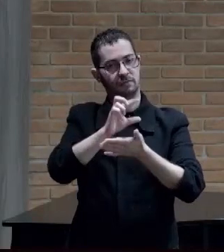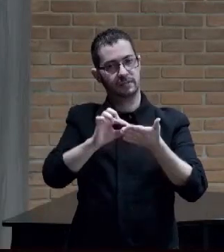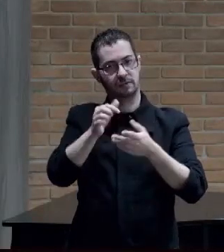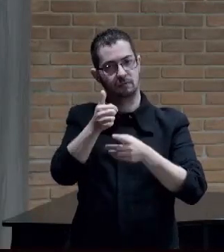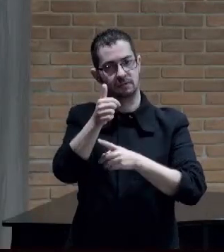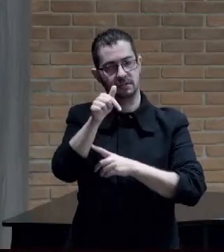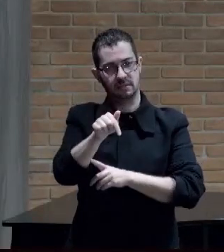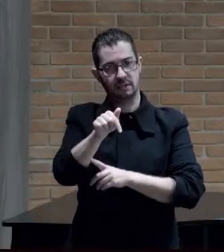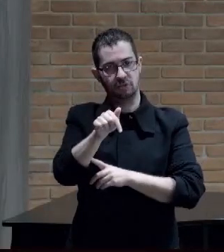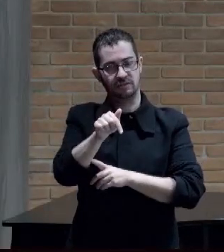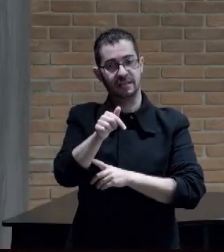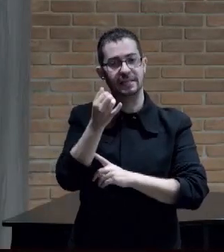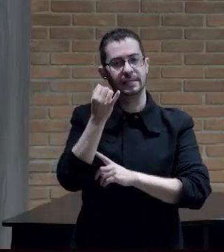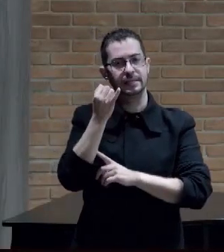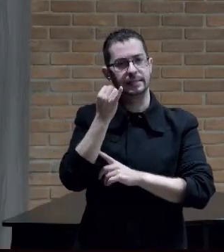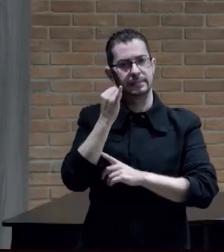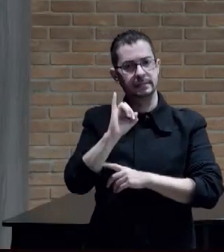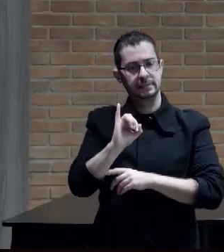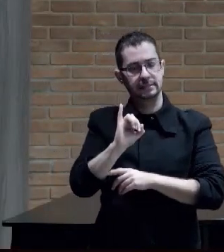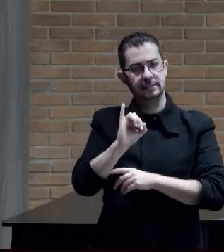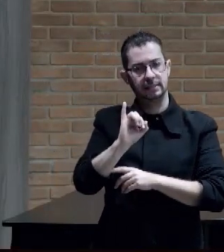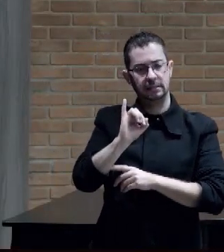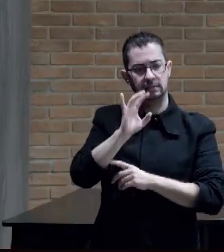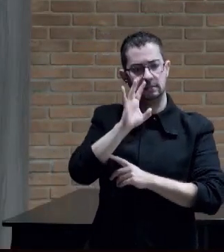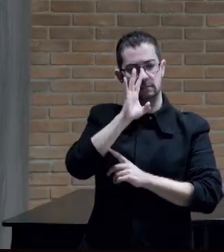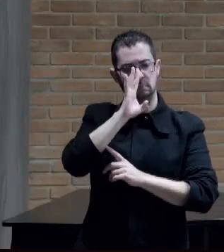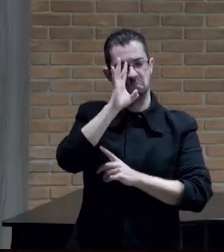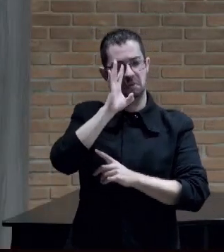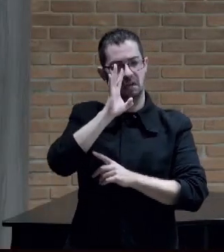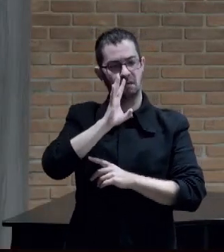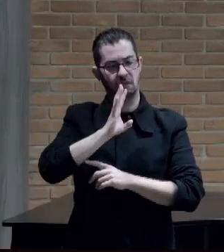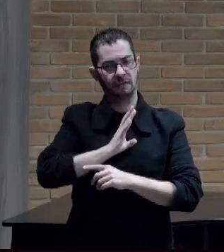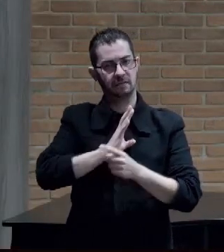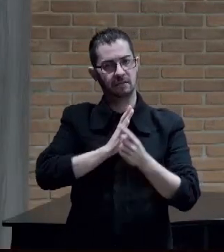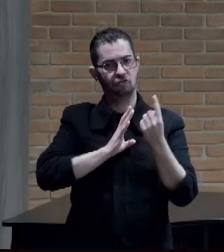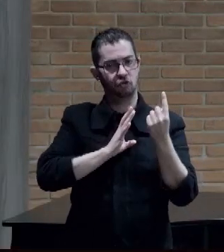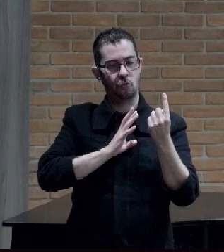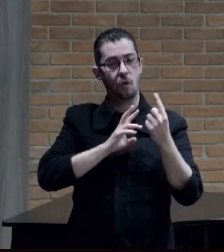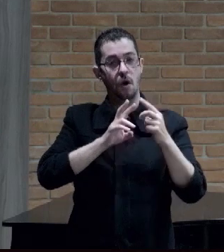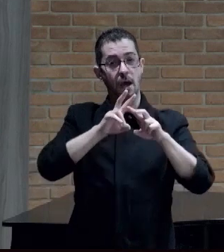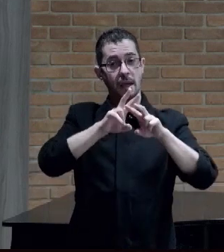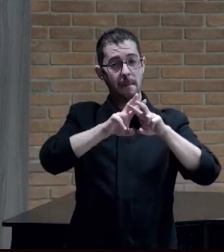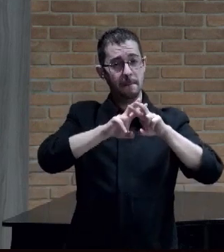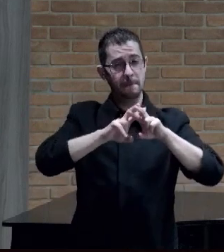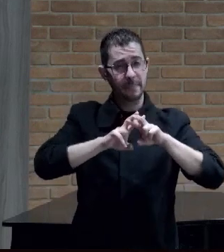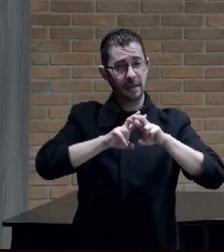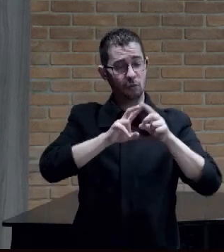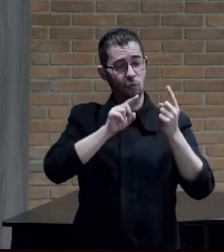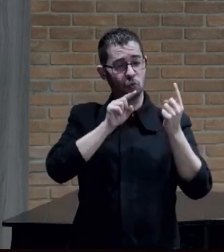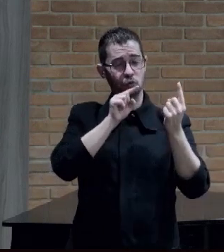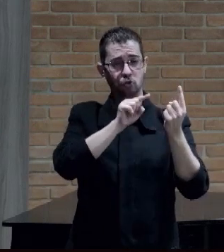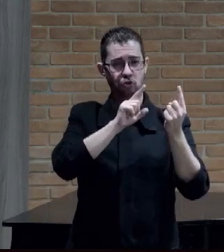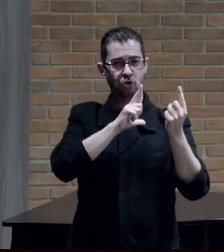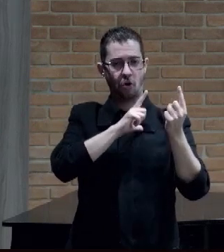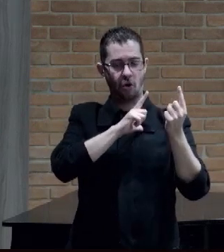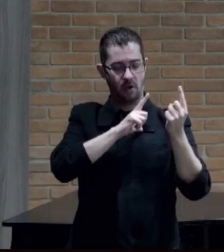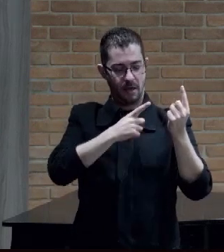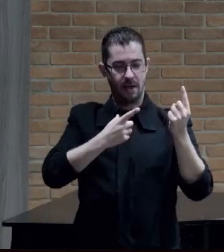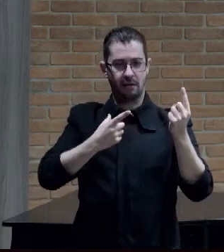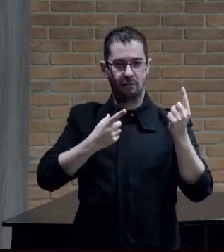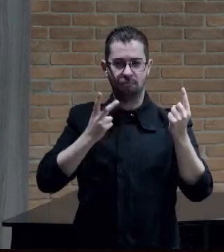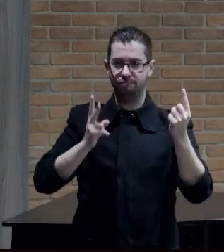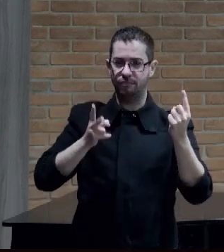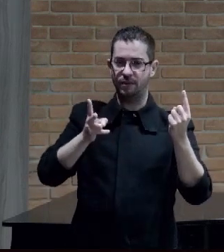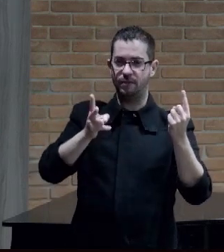Se, pela ofensa de um e por meio de um só, reinou a morte, muito mais os que recebem